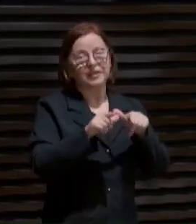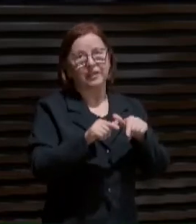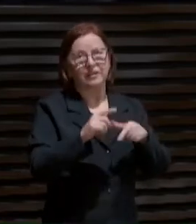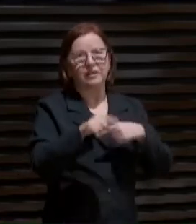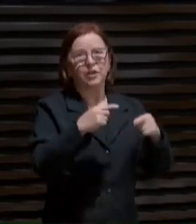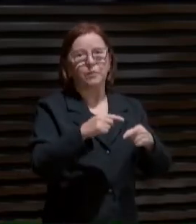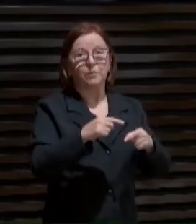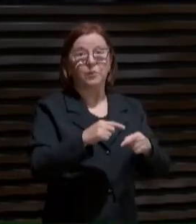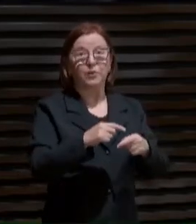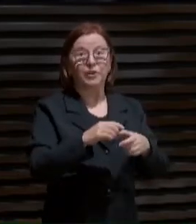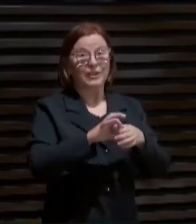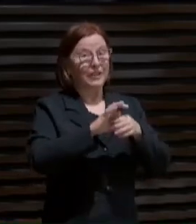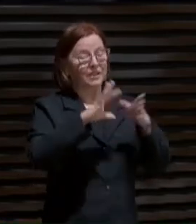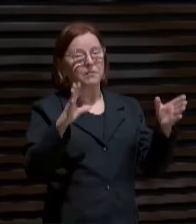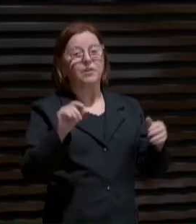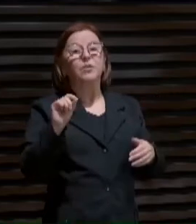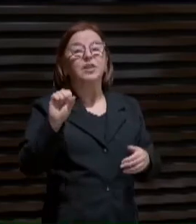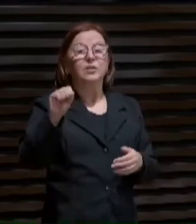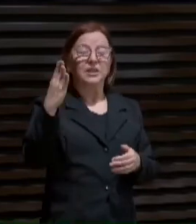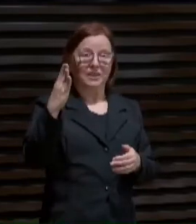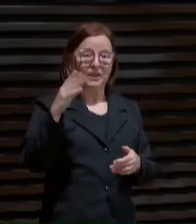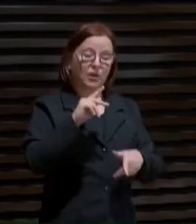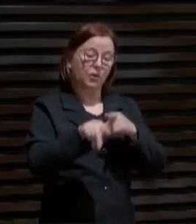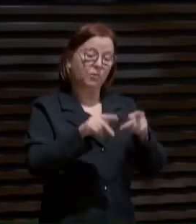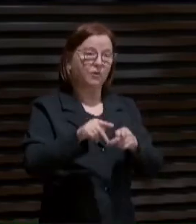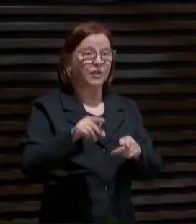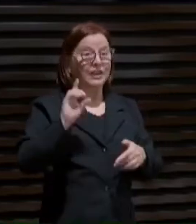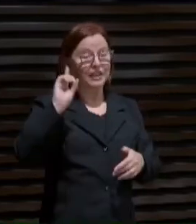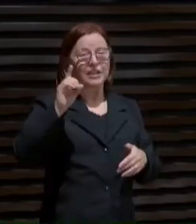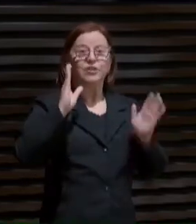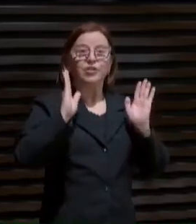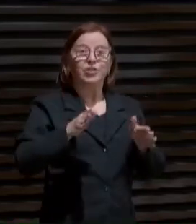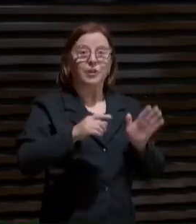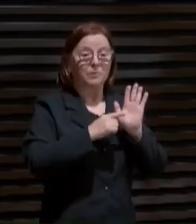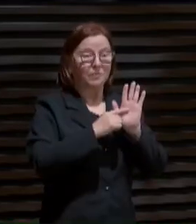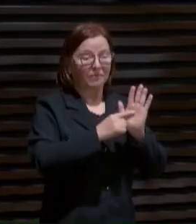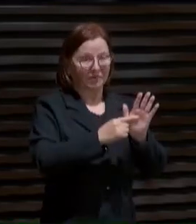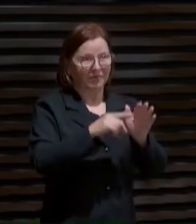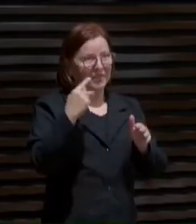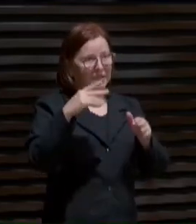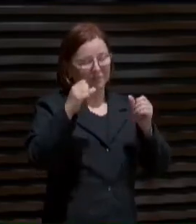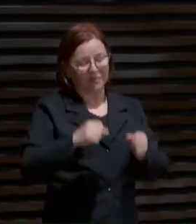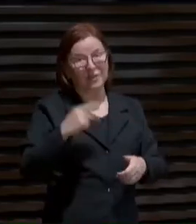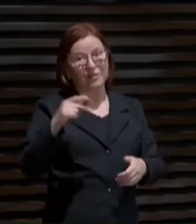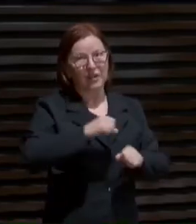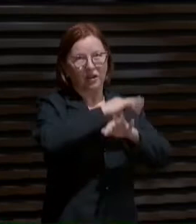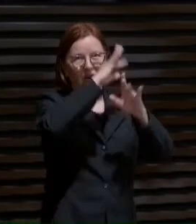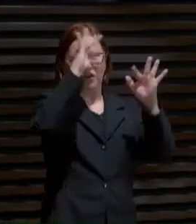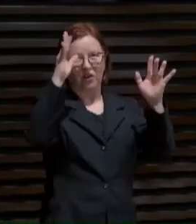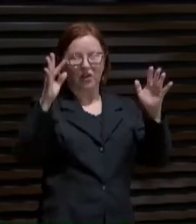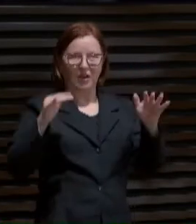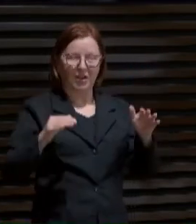acontece com o povo de Israel um povo que Deus mostrou as o seu poder a sua glória tirando